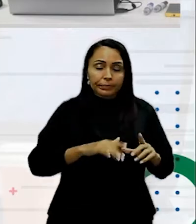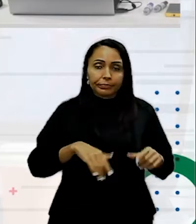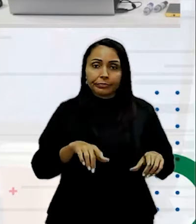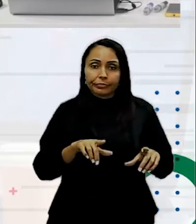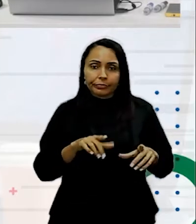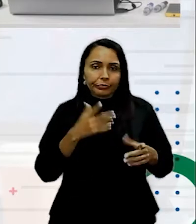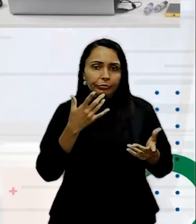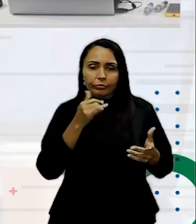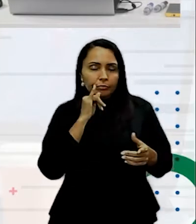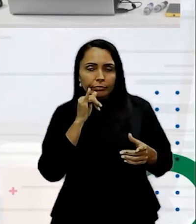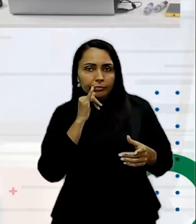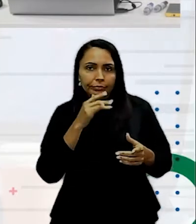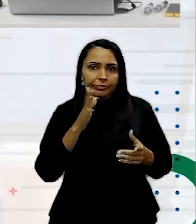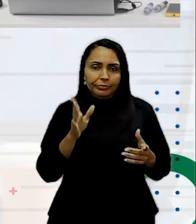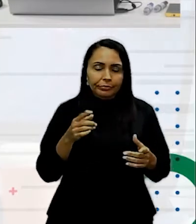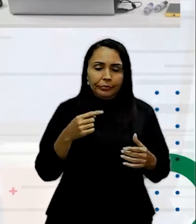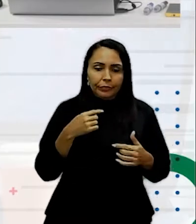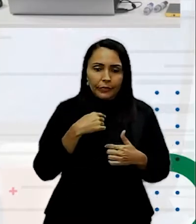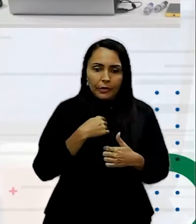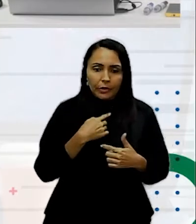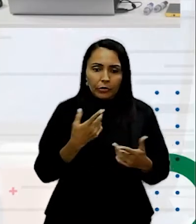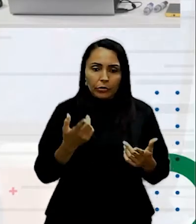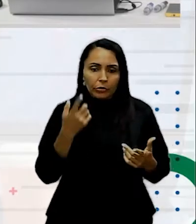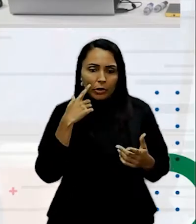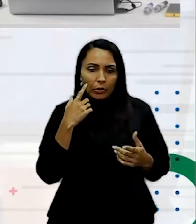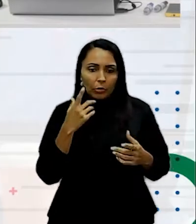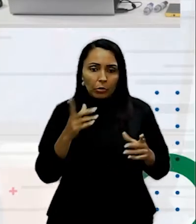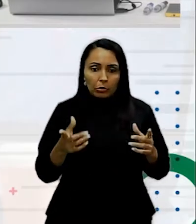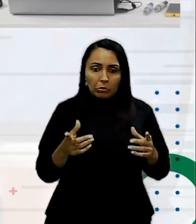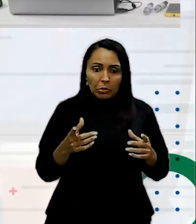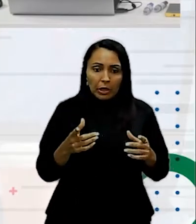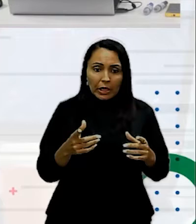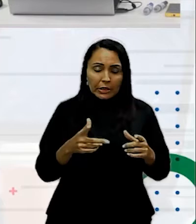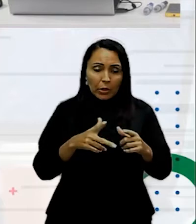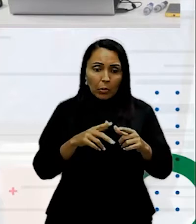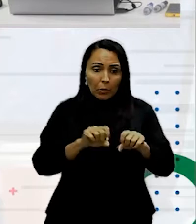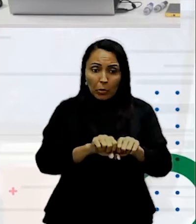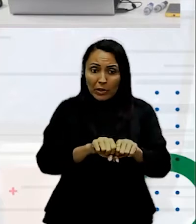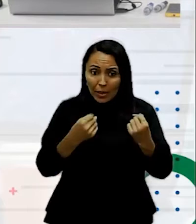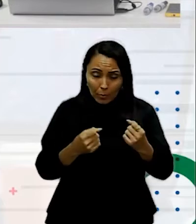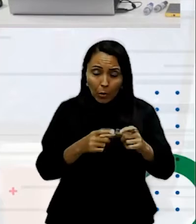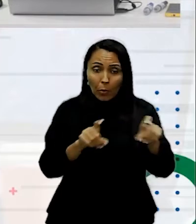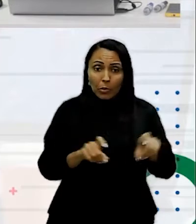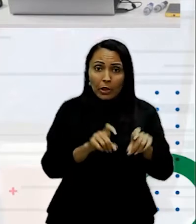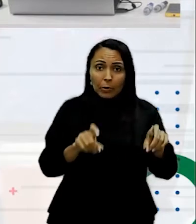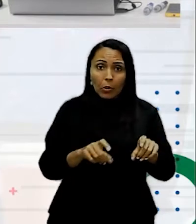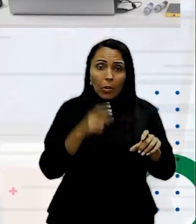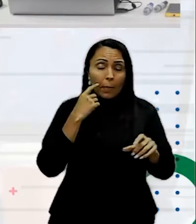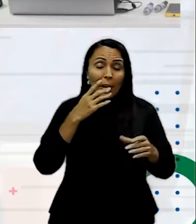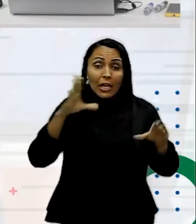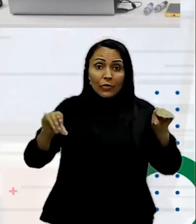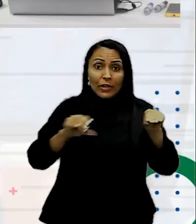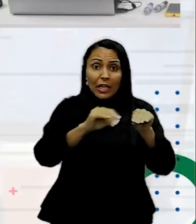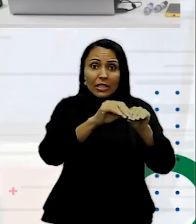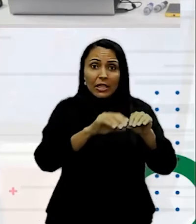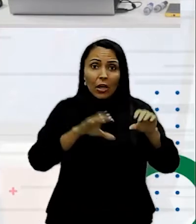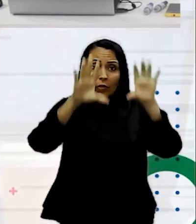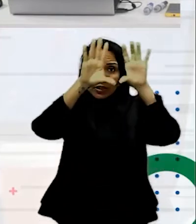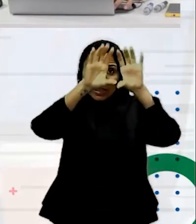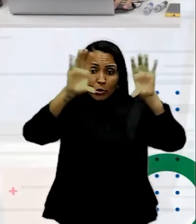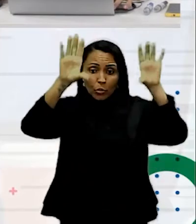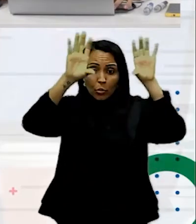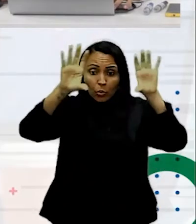eu der um pau no meu computador, eu não perco tudo do meu projeto, já que ele fica salvo na nuvem dentro do Figma,